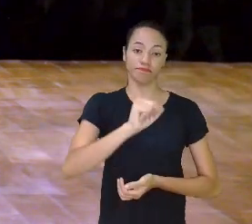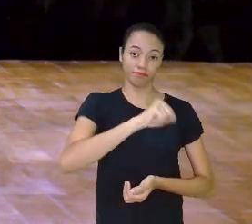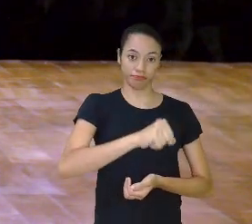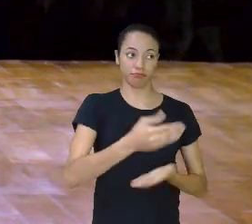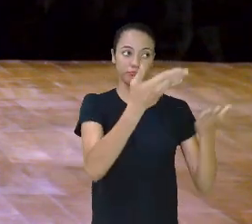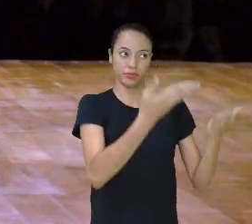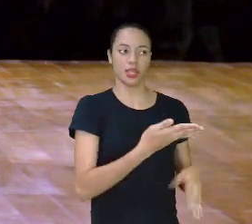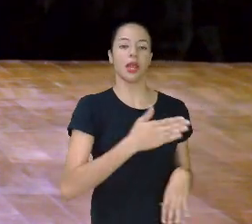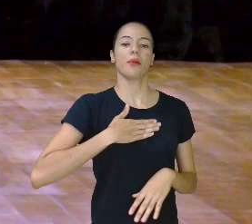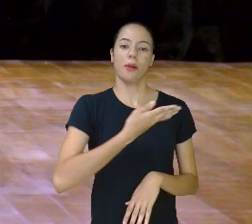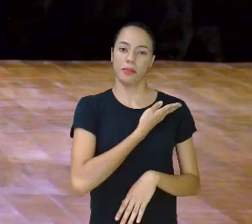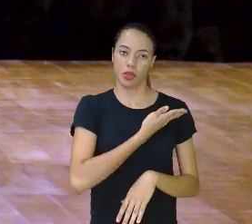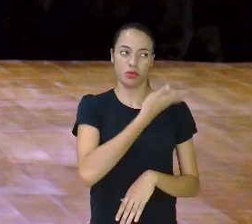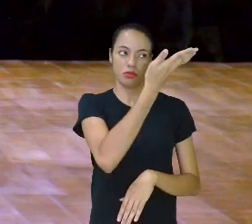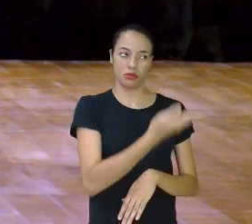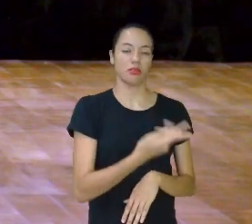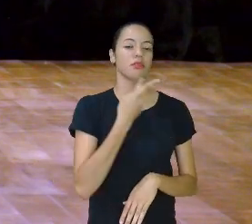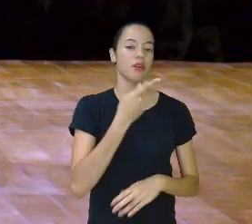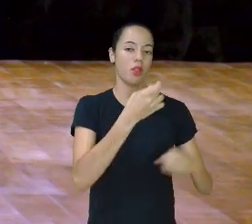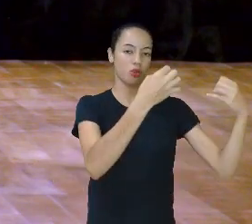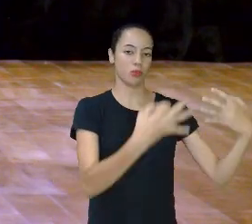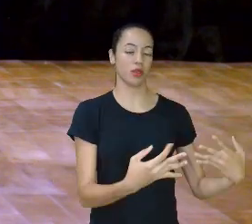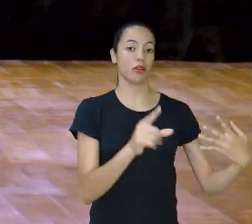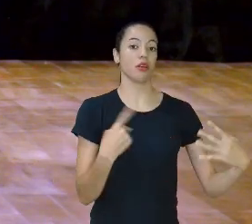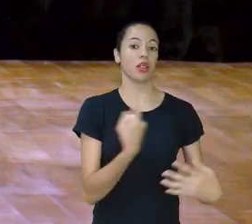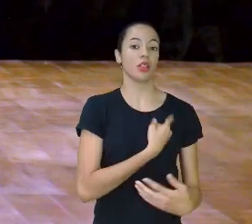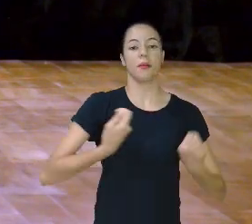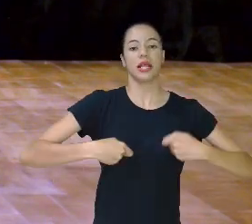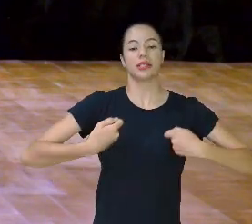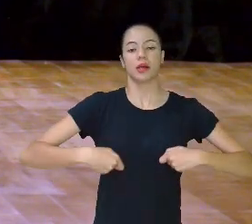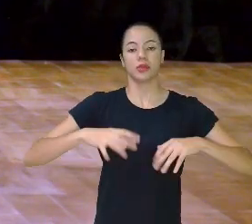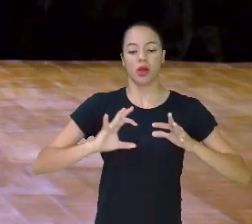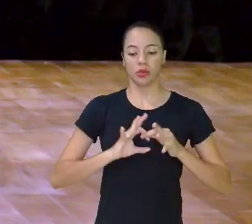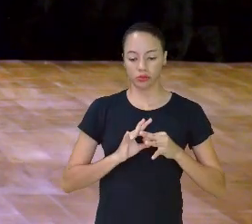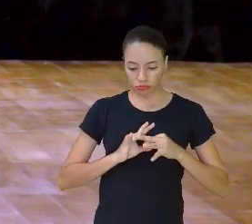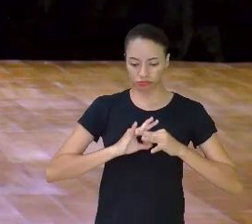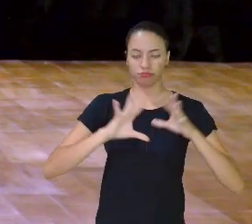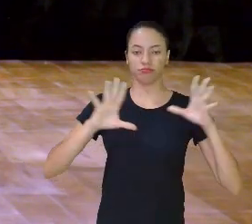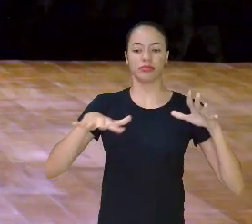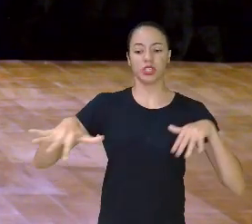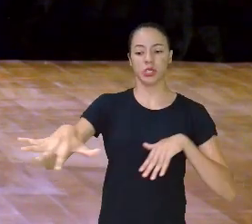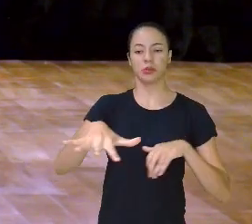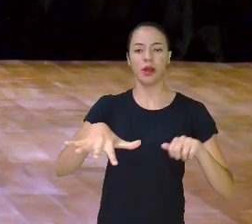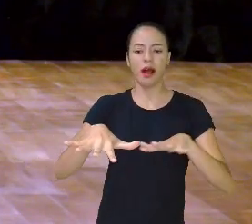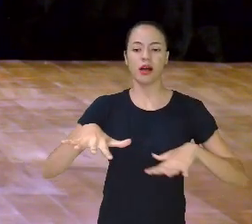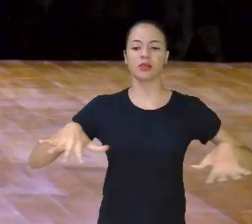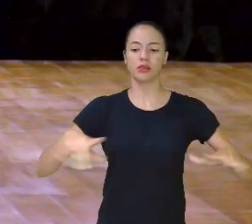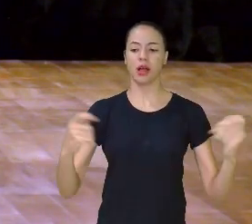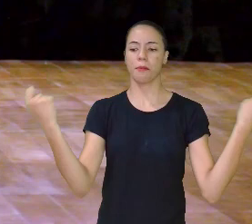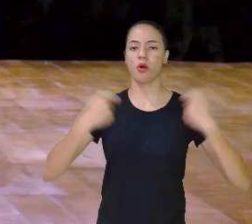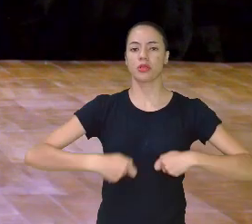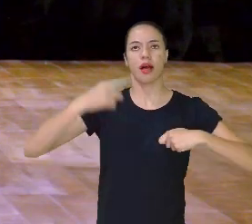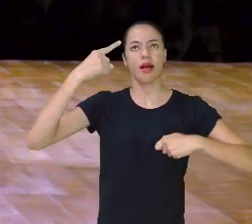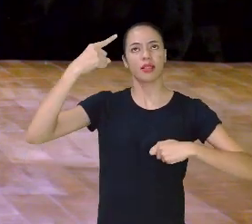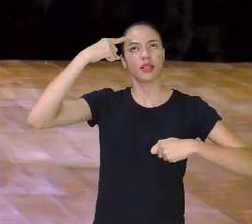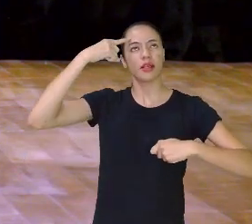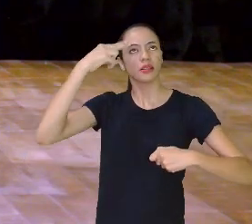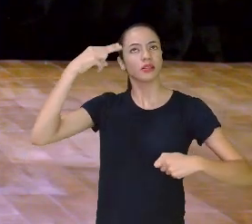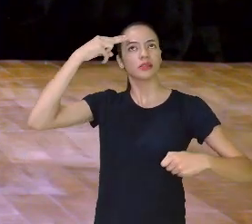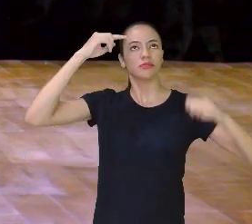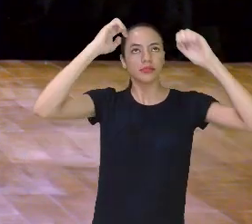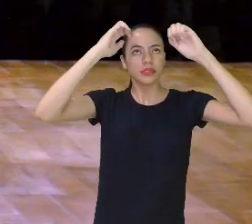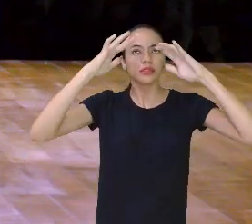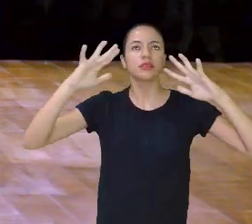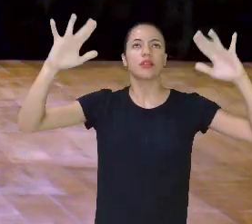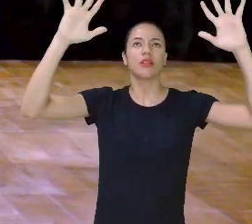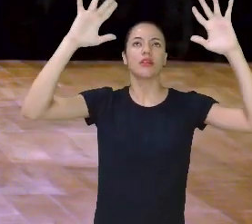colega Armando aqui falou, a gente tem que se permitir esses espaços de sonho, de utopia, dessa formação de